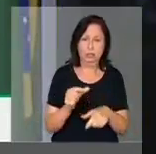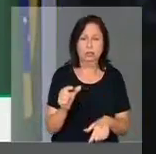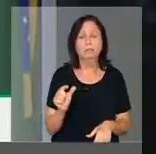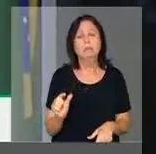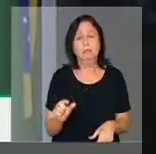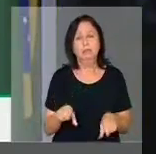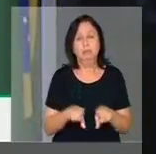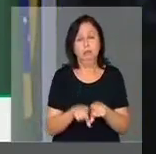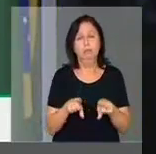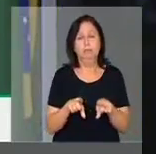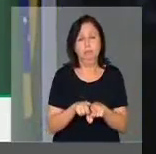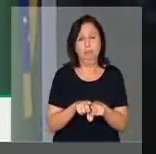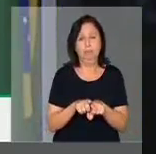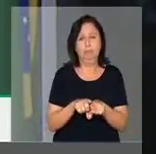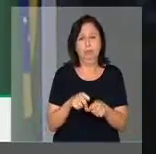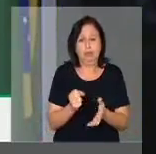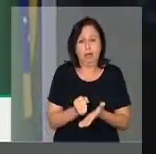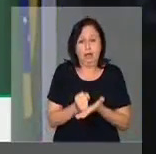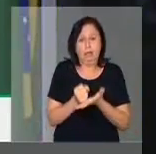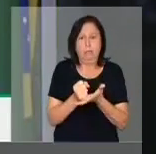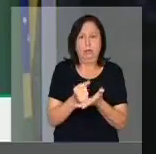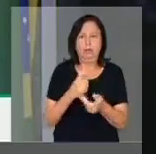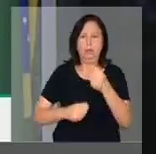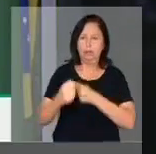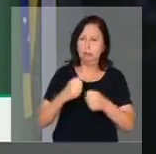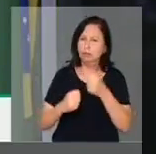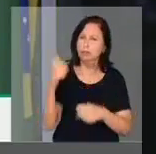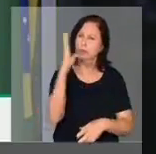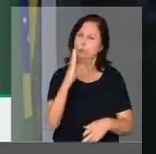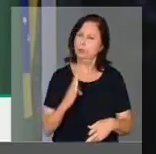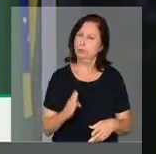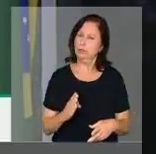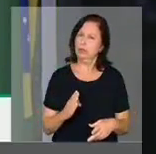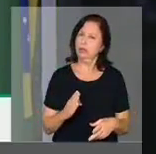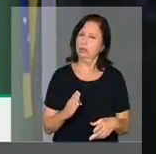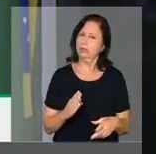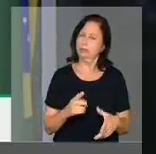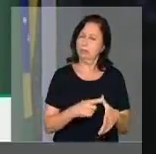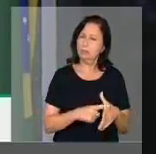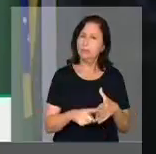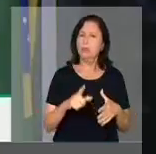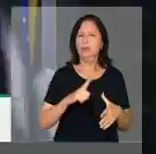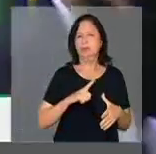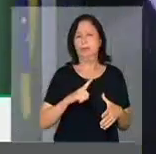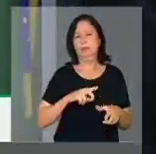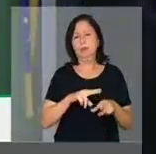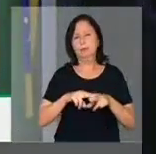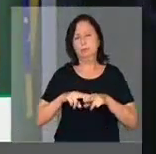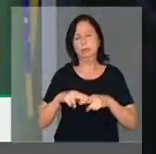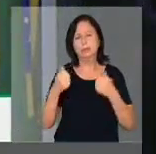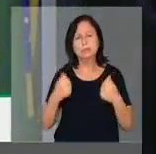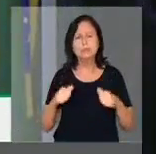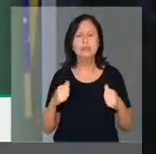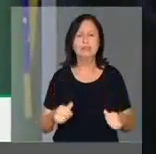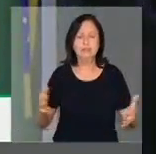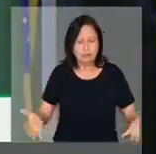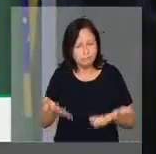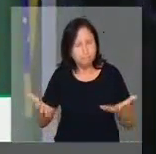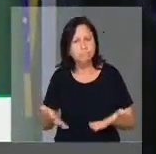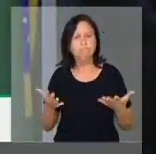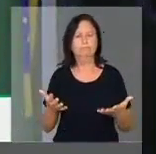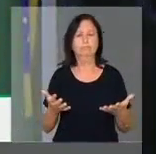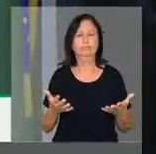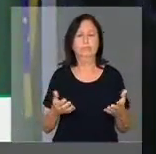economia brasileira e nas suas crises econômicas. E é hora de prestigiar a micro e pequena empresa,